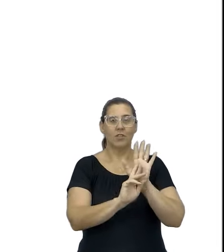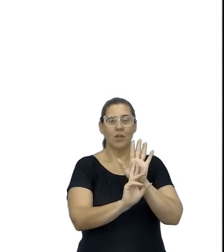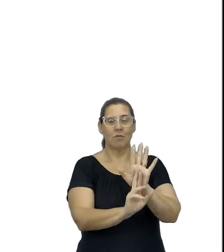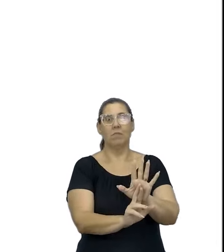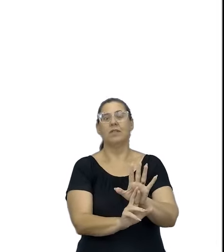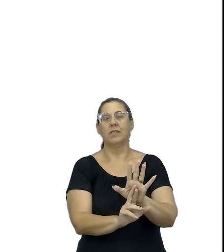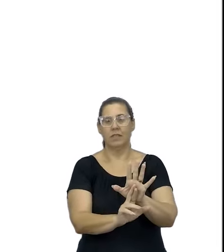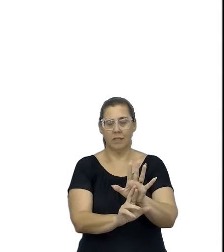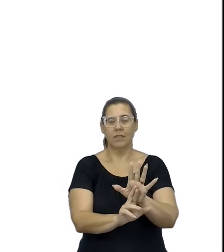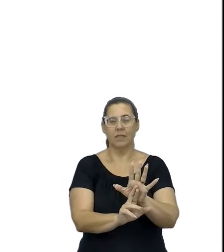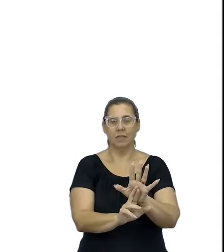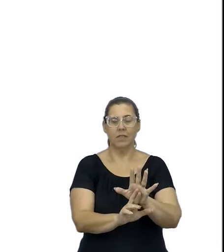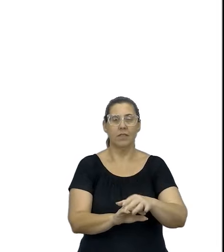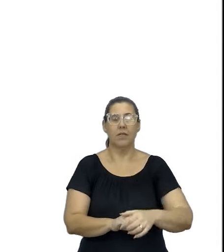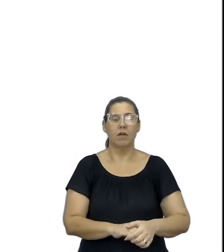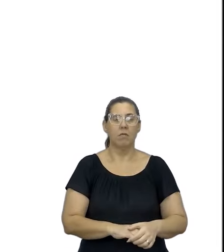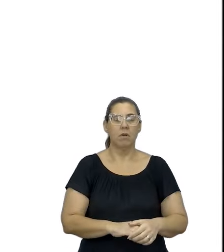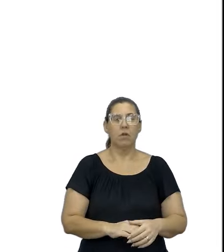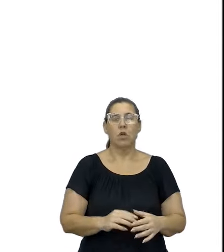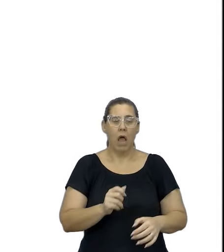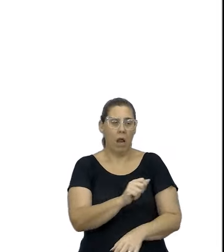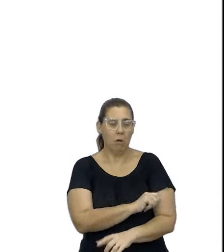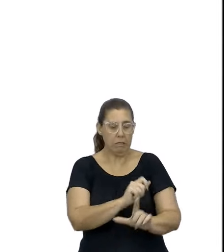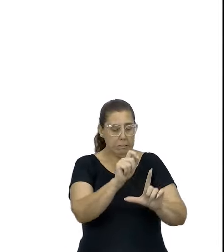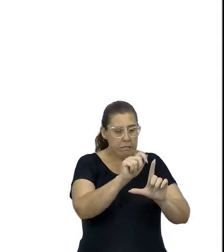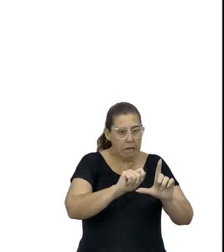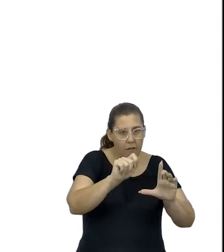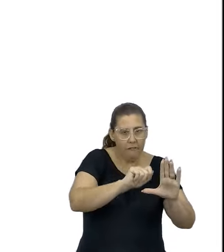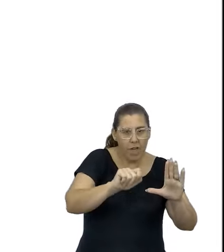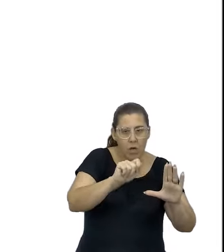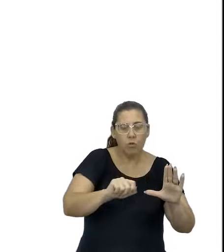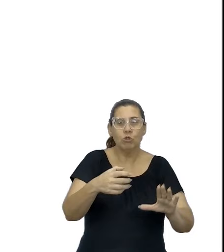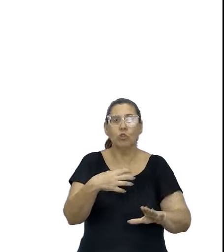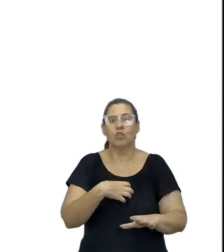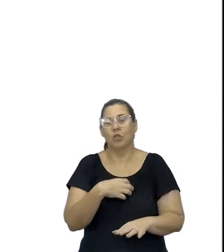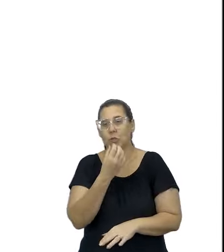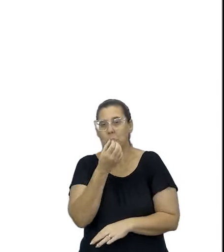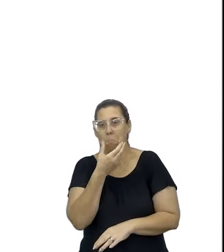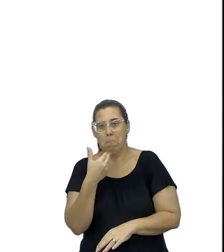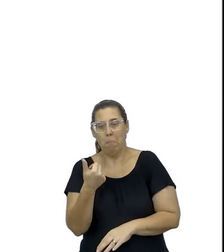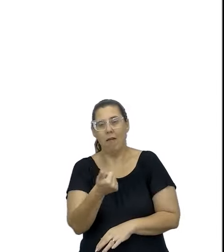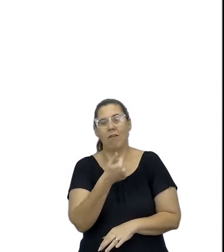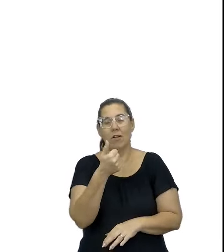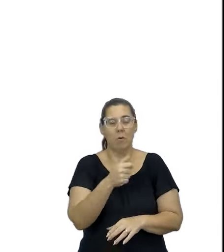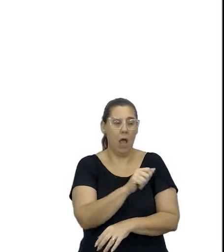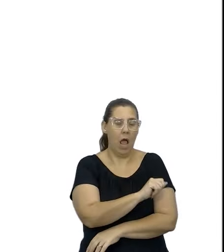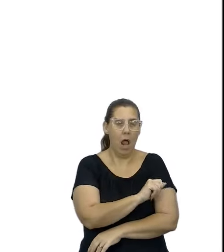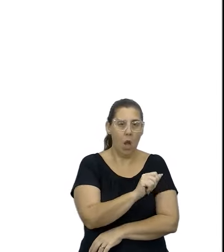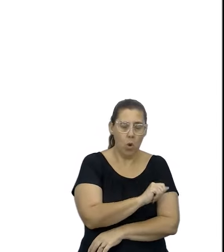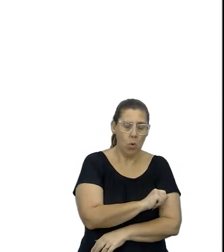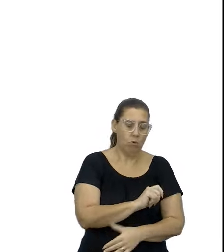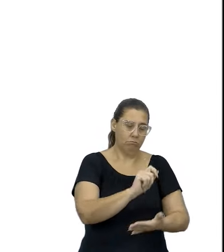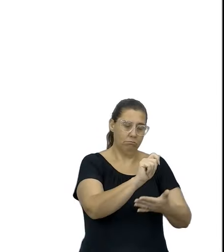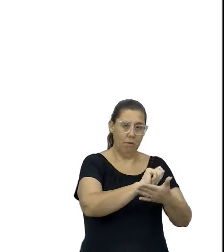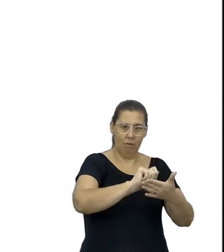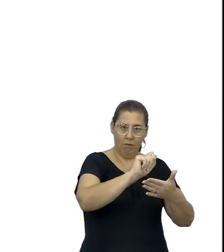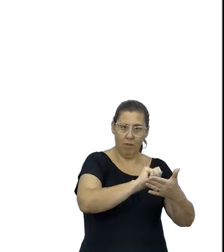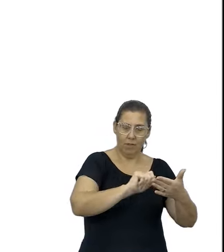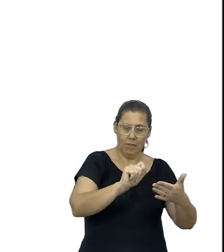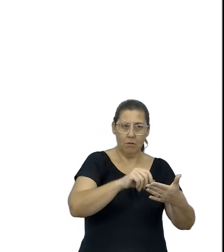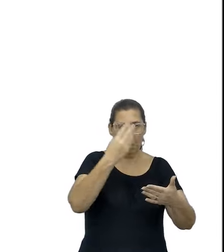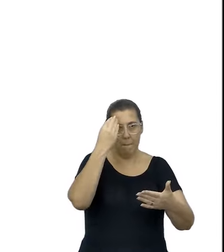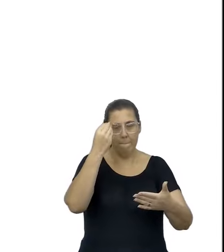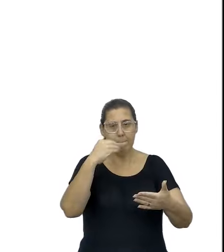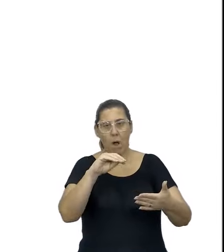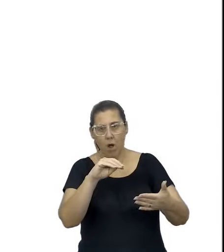representação, levando-os a escrever do seu melhor jeito. E um estudante cuja escrita seguia por uma